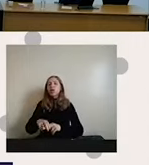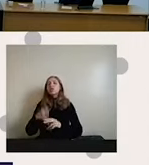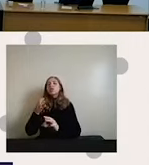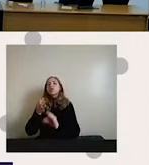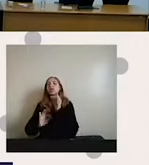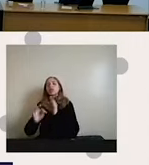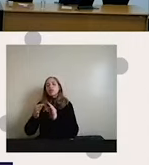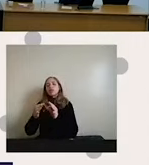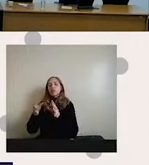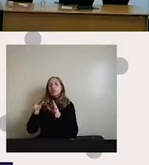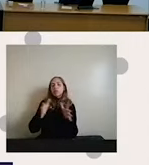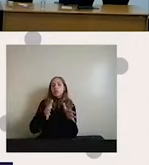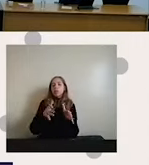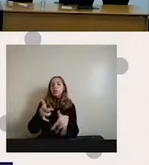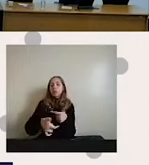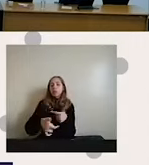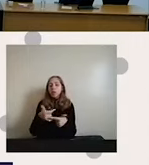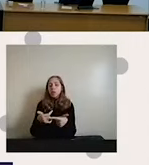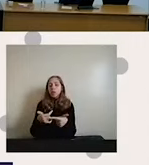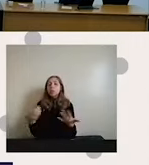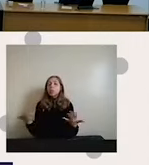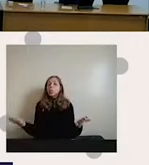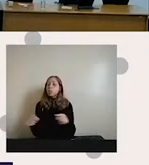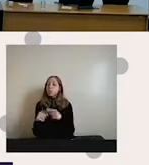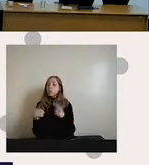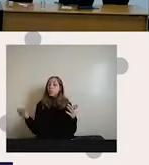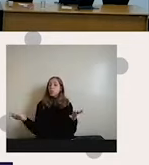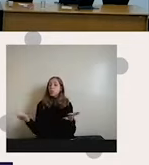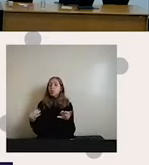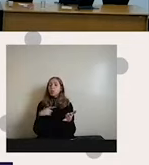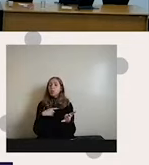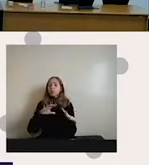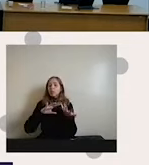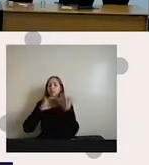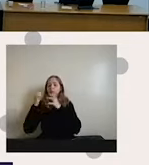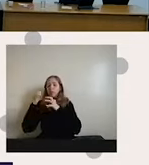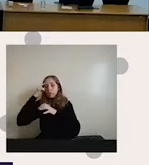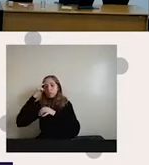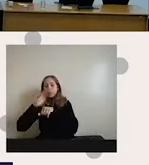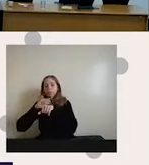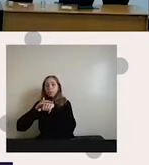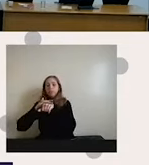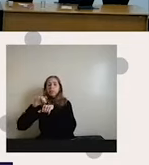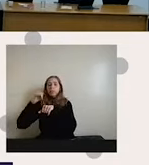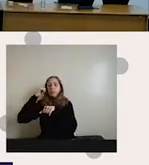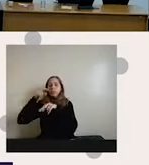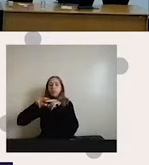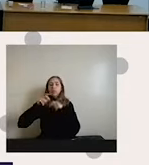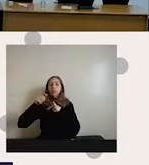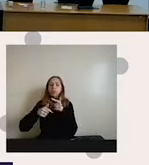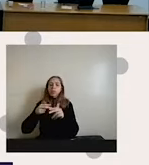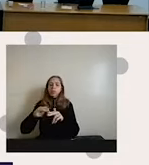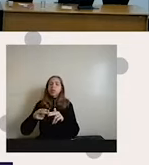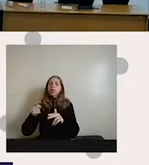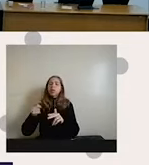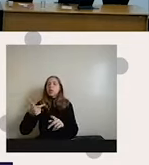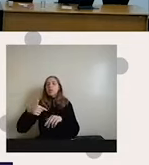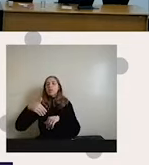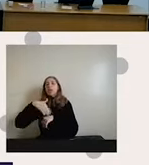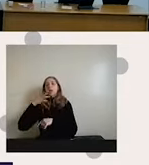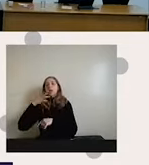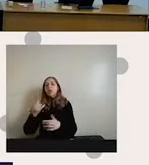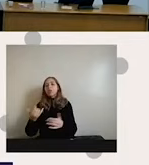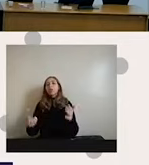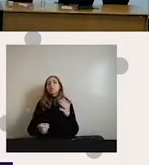João colocou, temos os transtornos mentais relacionados ao trabalho como sendo a segunda maior causa de afastamento, né? Justamente por tudo que